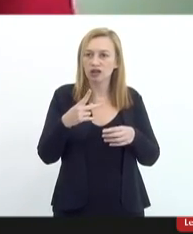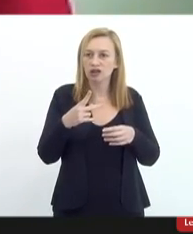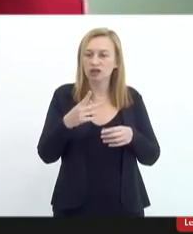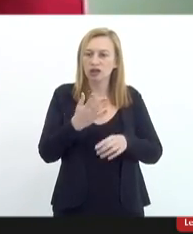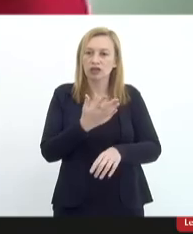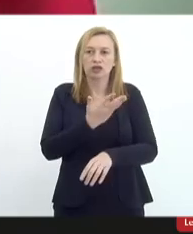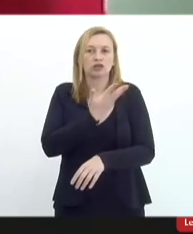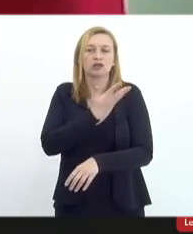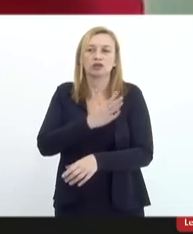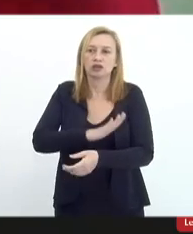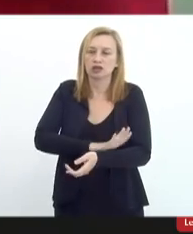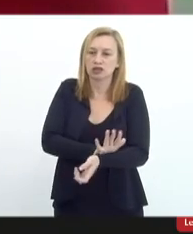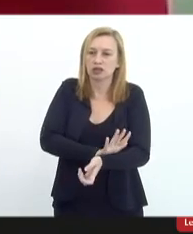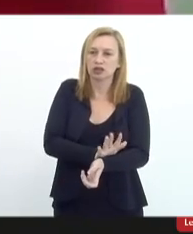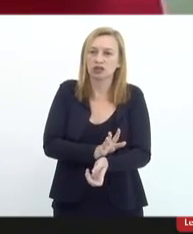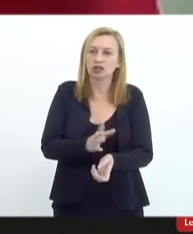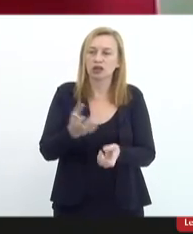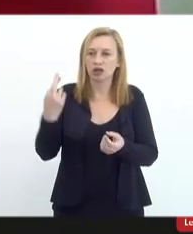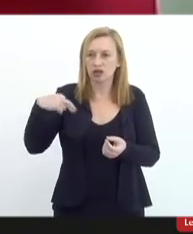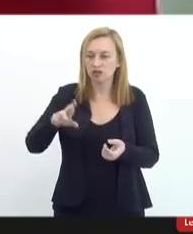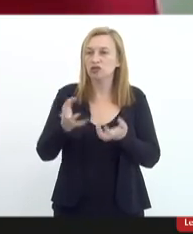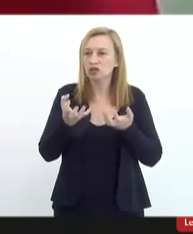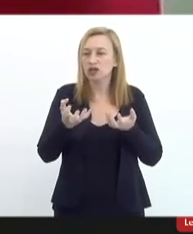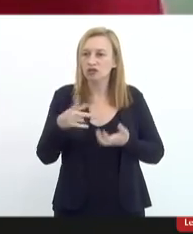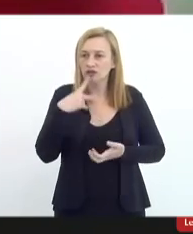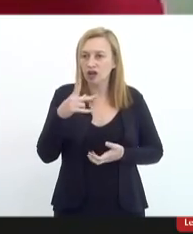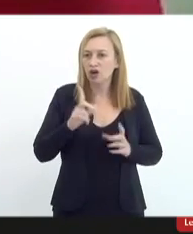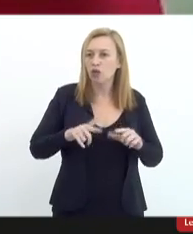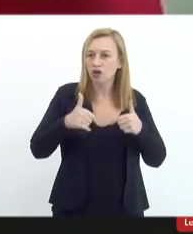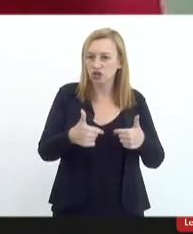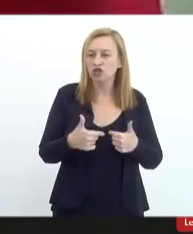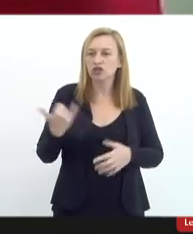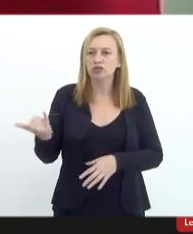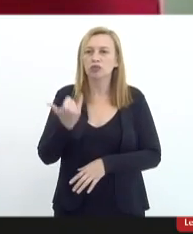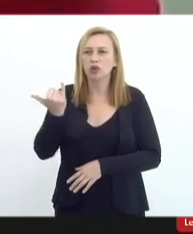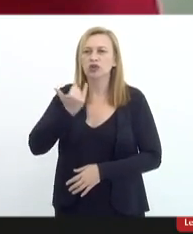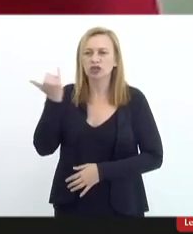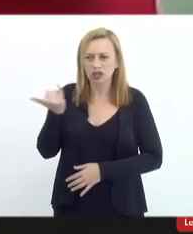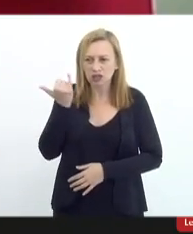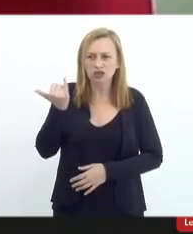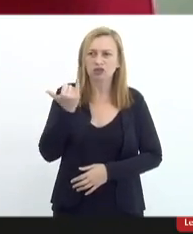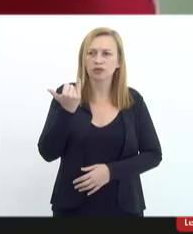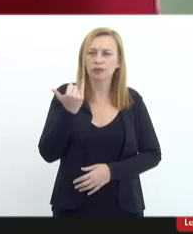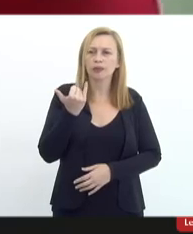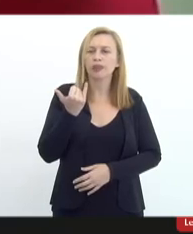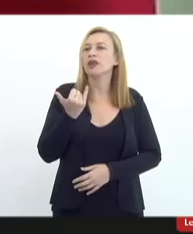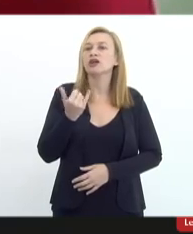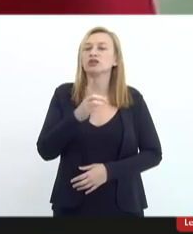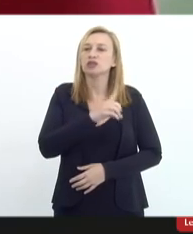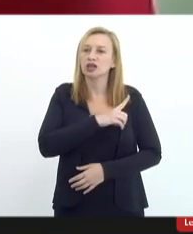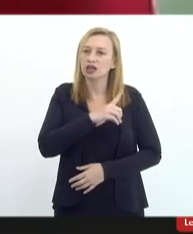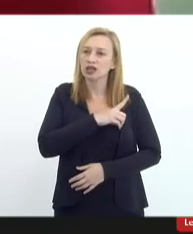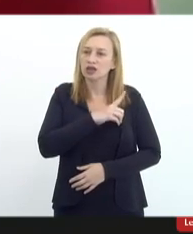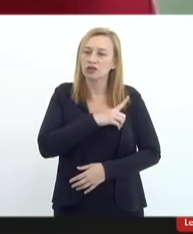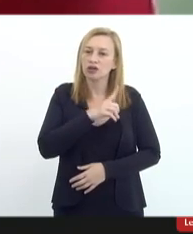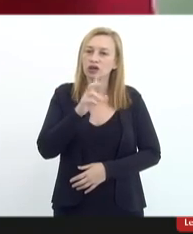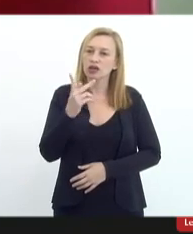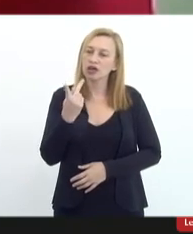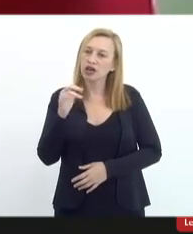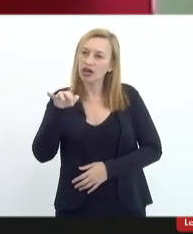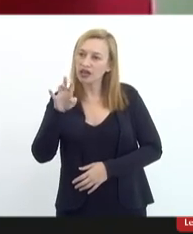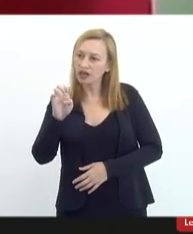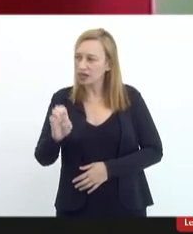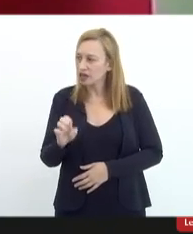quero sempre registrar aqui a atuação muito importante do delegado Henrique Pessoa,